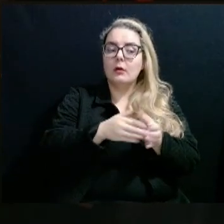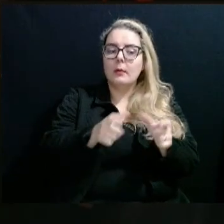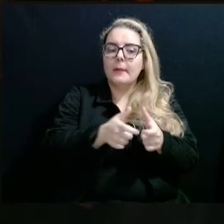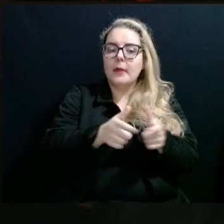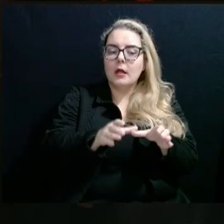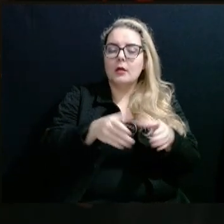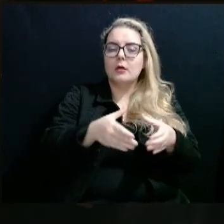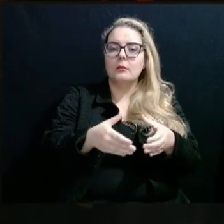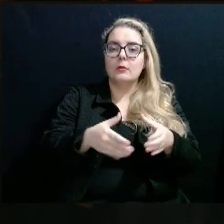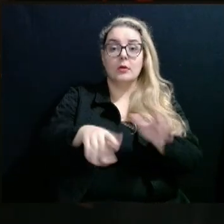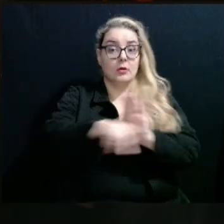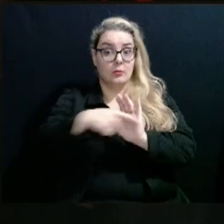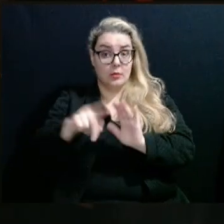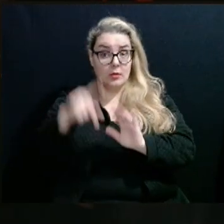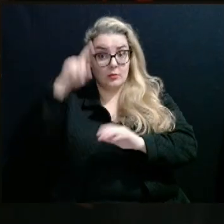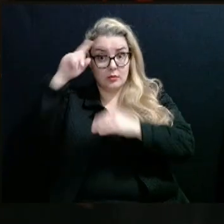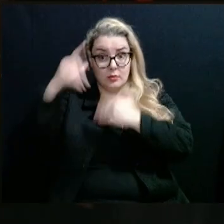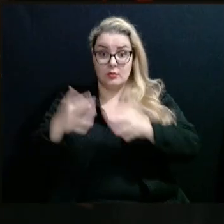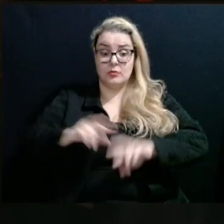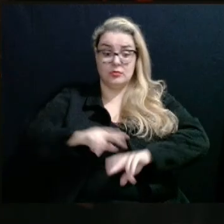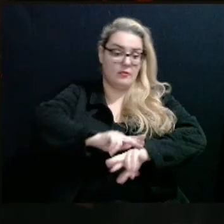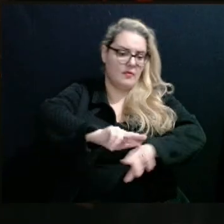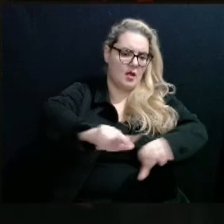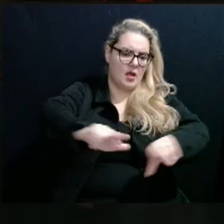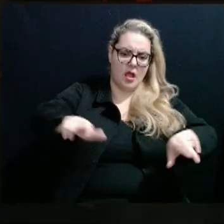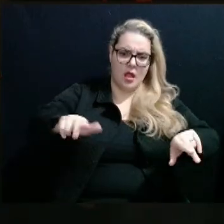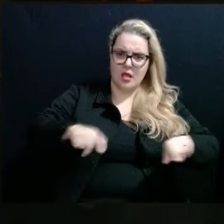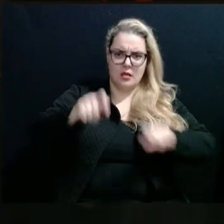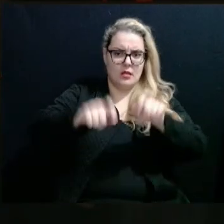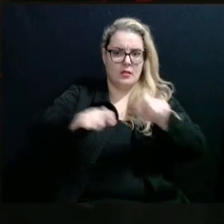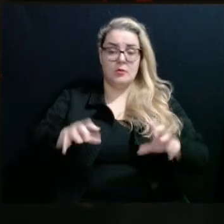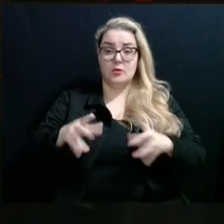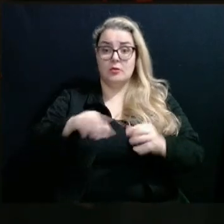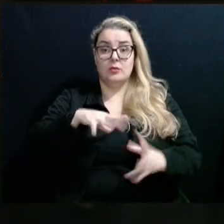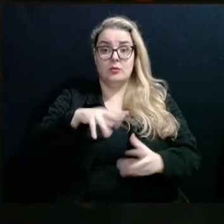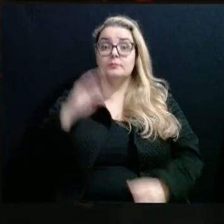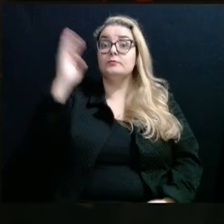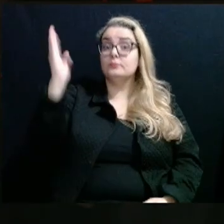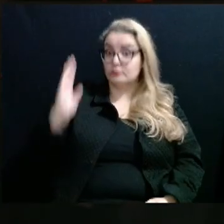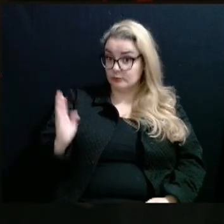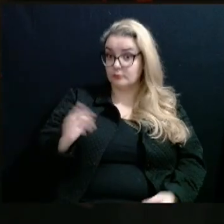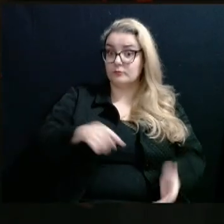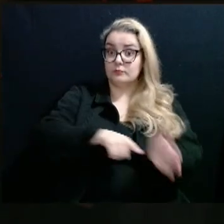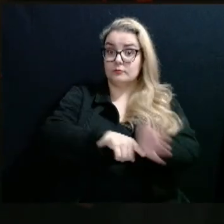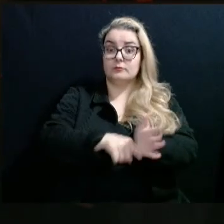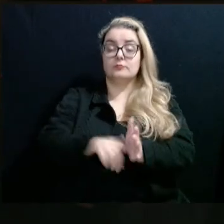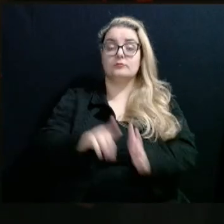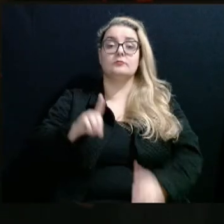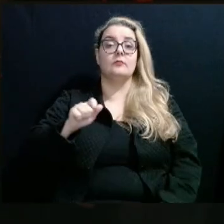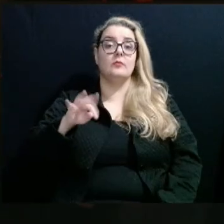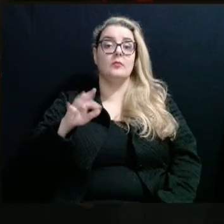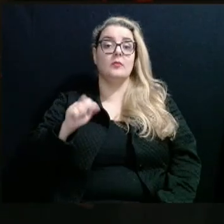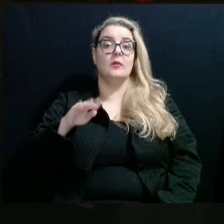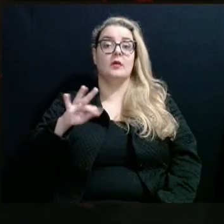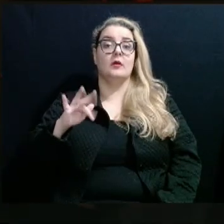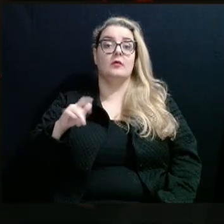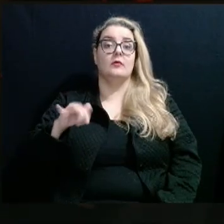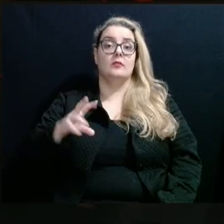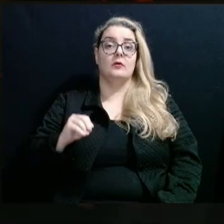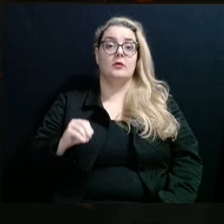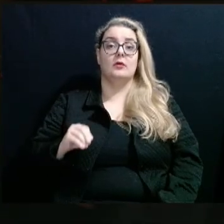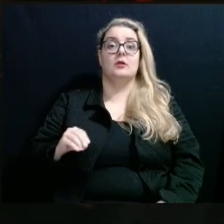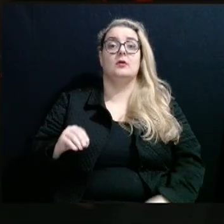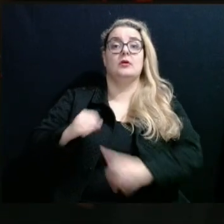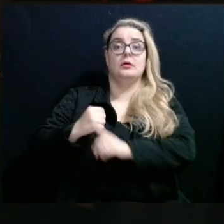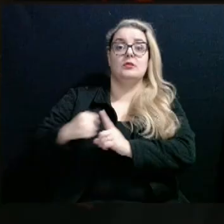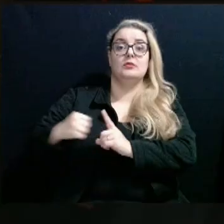rotina de milhões de pessoas em todo o mundo. No Brasil, uma pesquisa da Datafolha, encomendada pela Sociedade Vegetariana Brasileira,